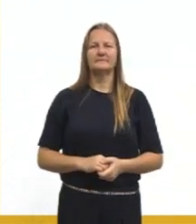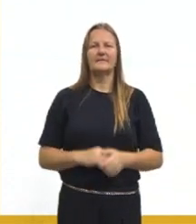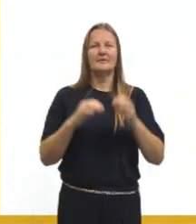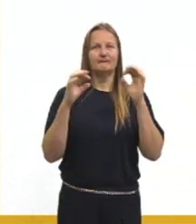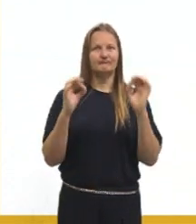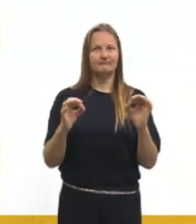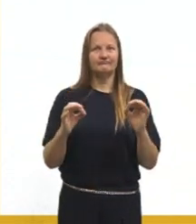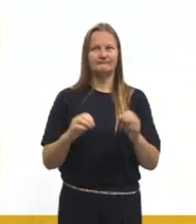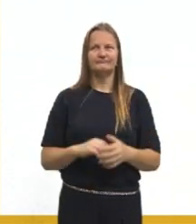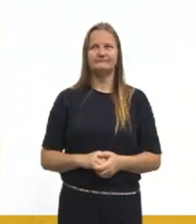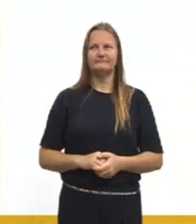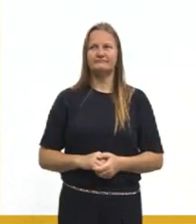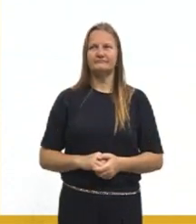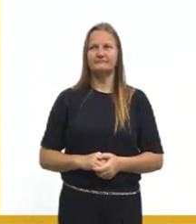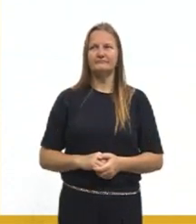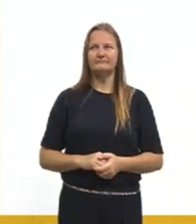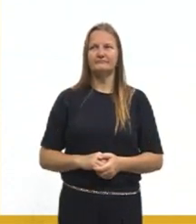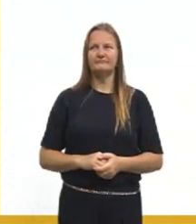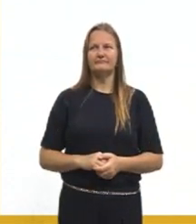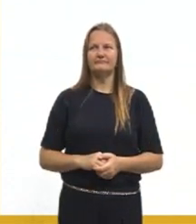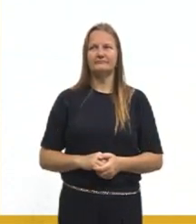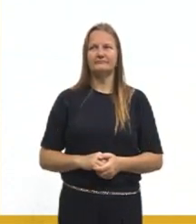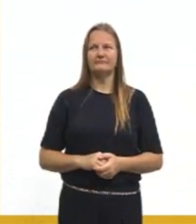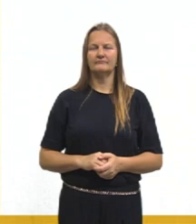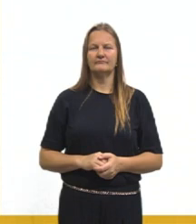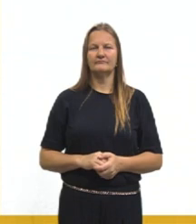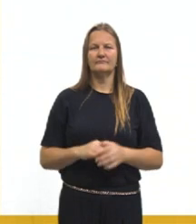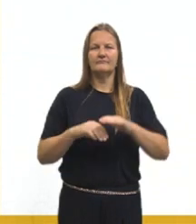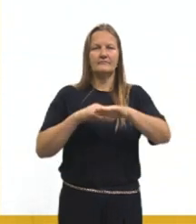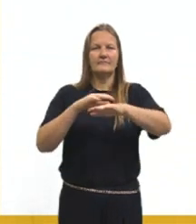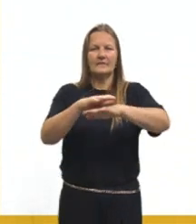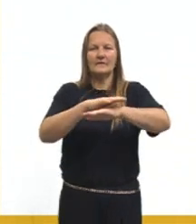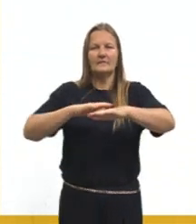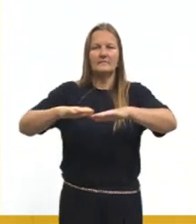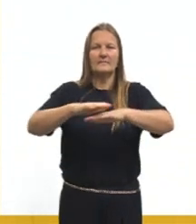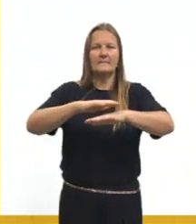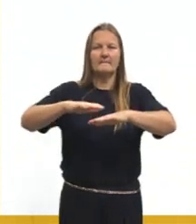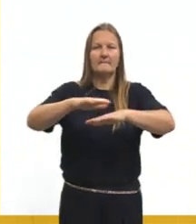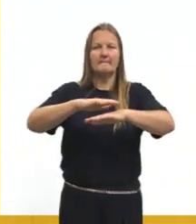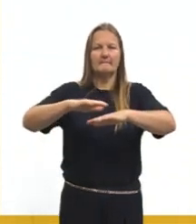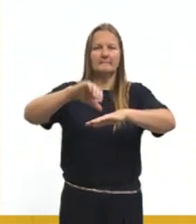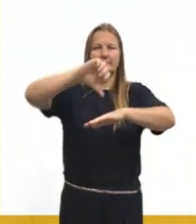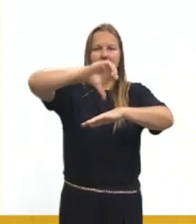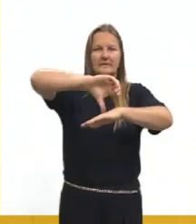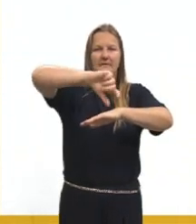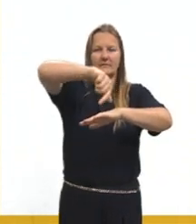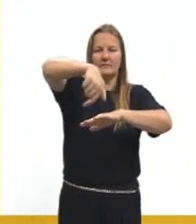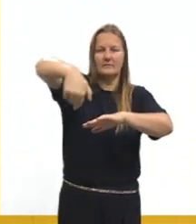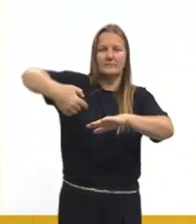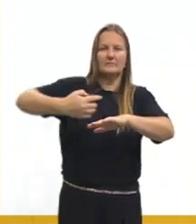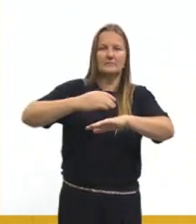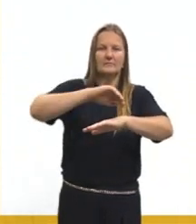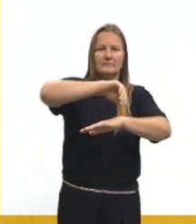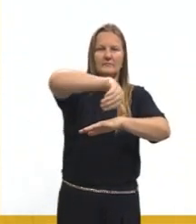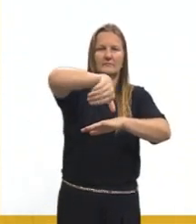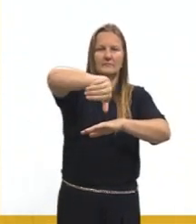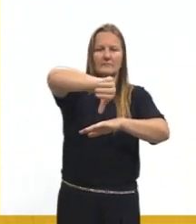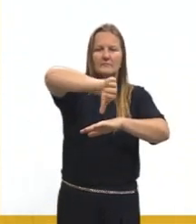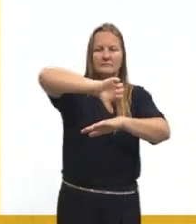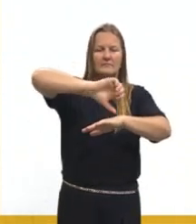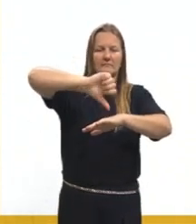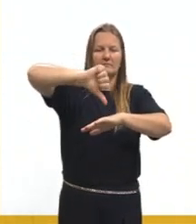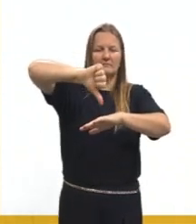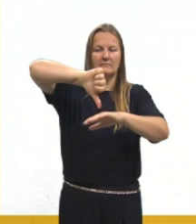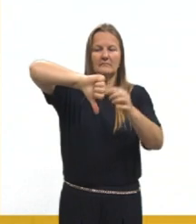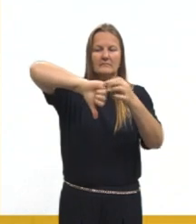a correta porque o norte vai apontar então em sentido ao nosso campo magnético né a direção do campo vai